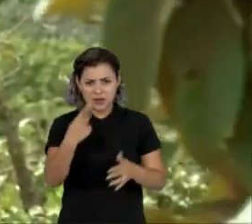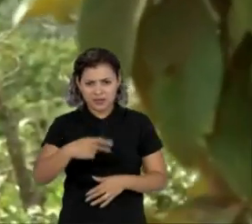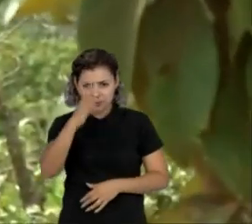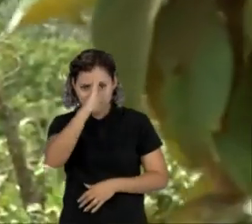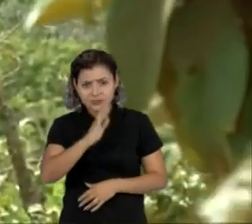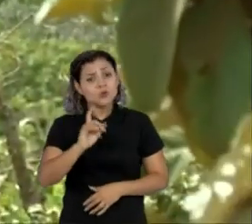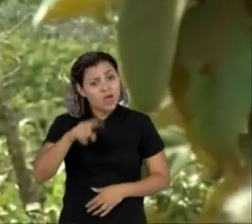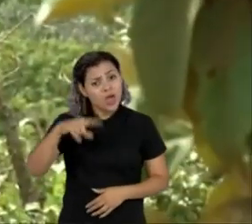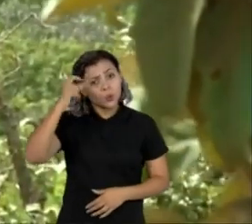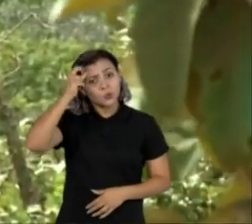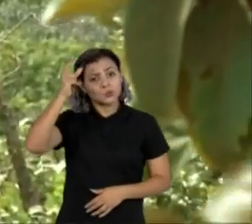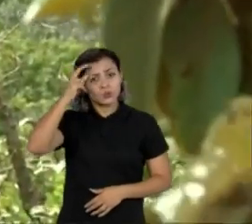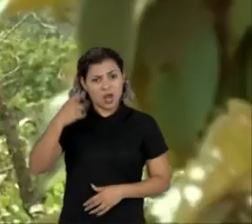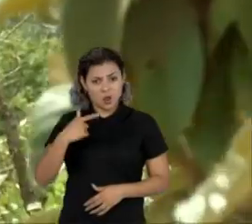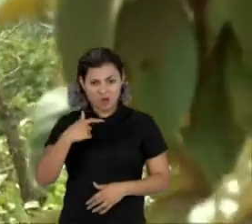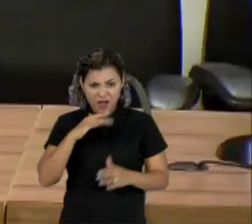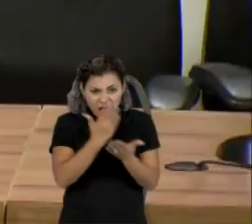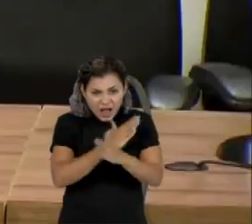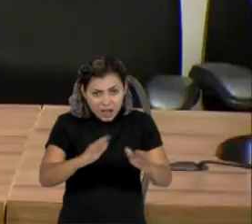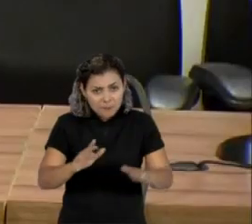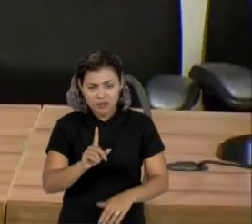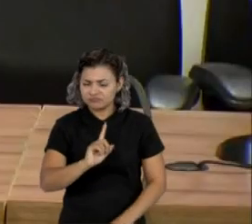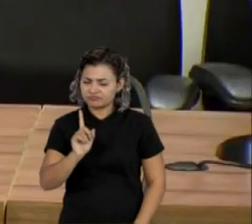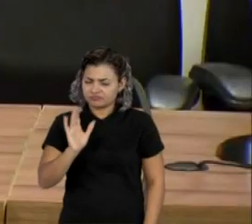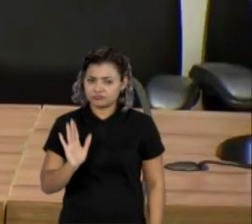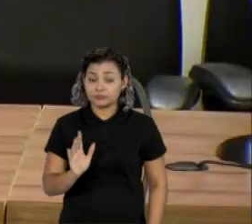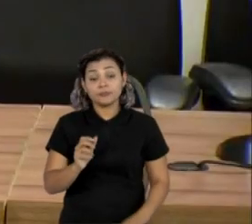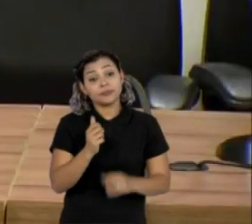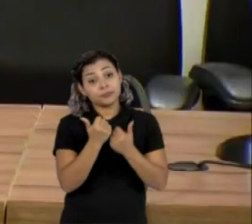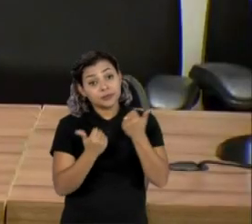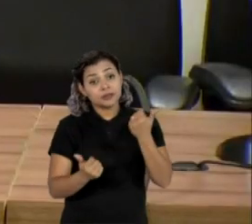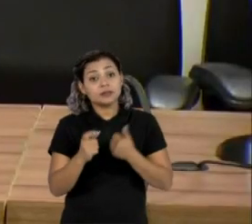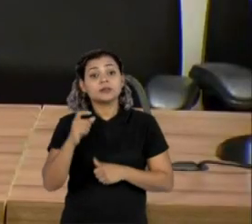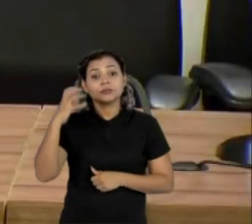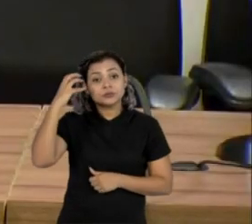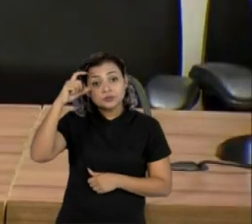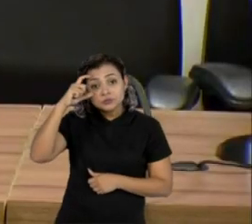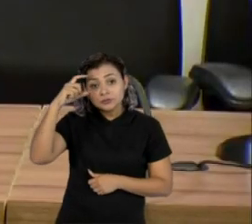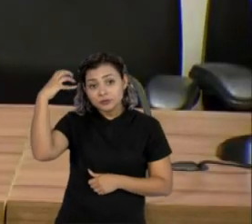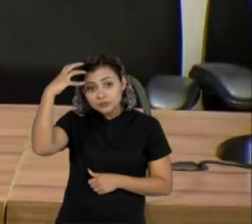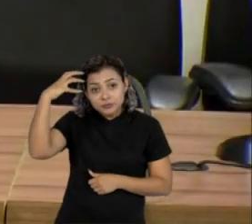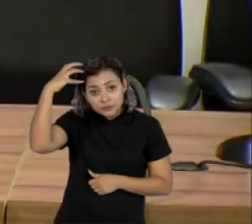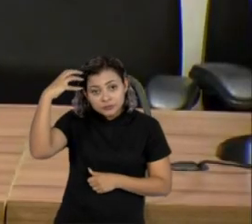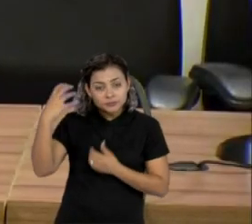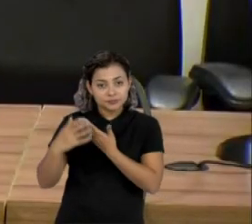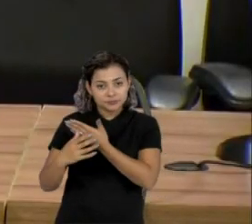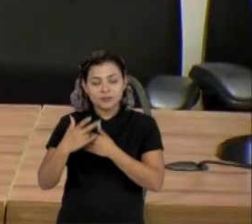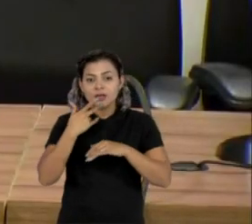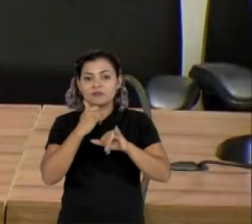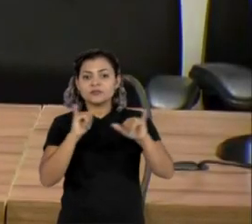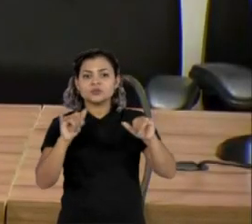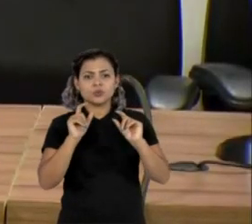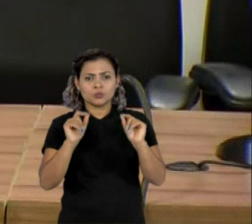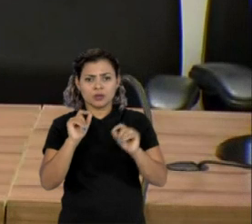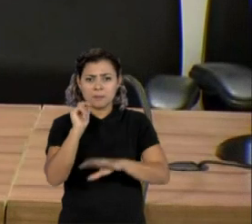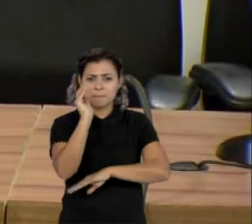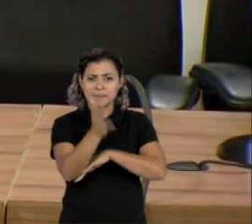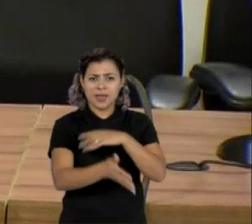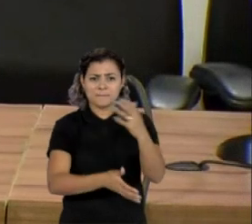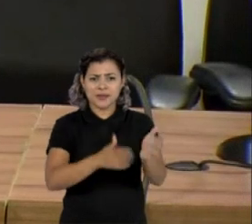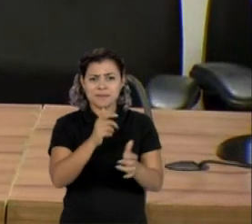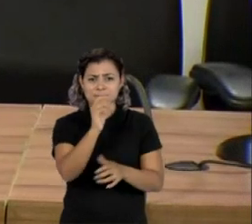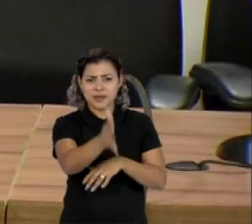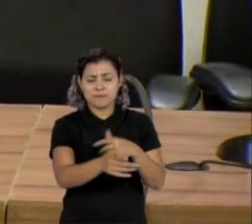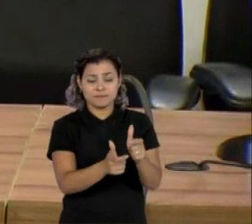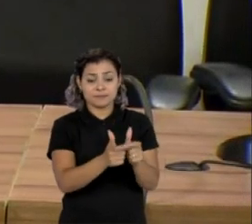Brasil é cultural e que não vai acabar. O ministro do Meio Ambiente, Ricardo Salles, declarou que o aumento do desmatamento